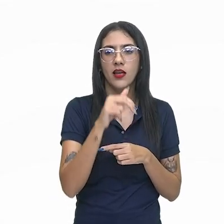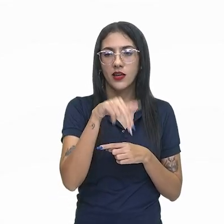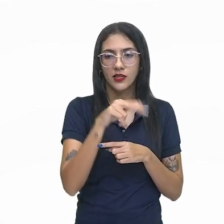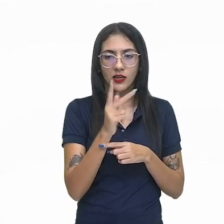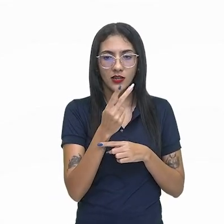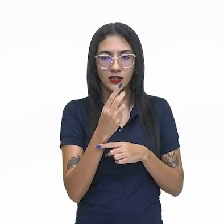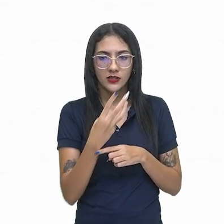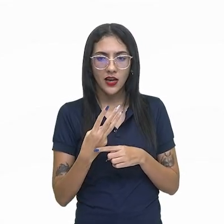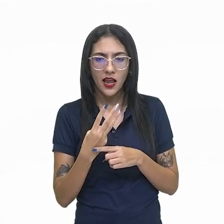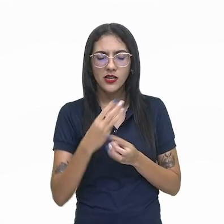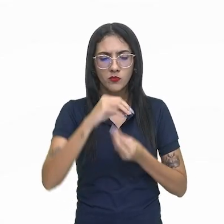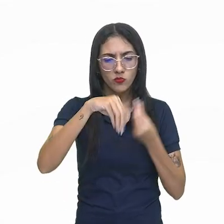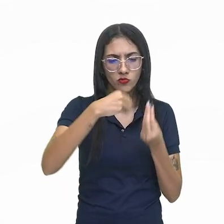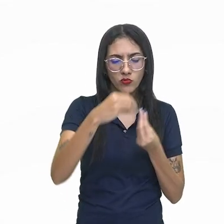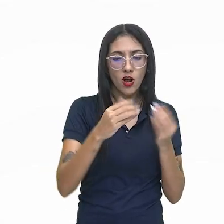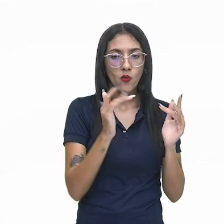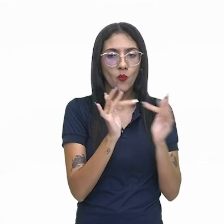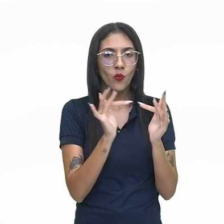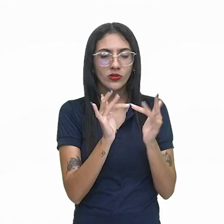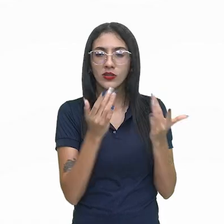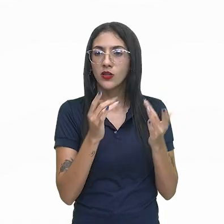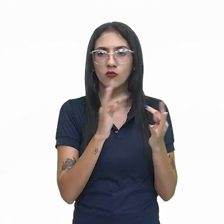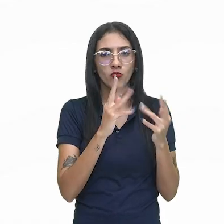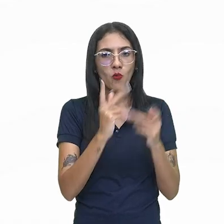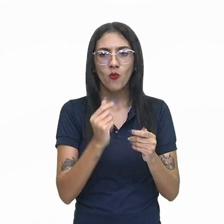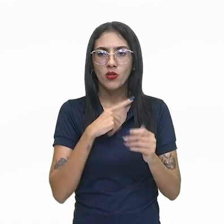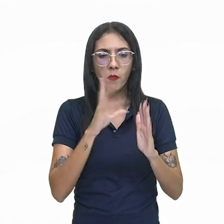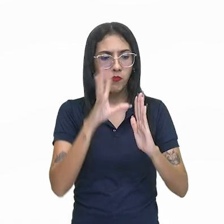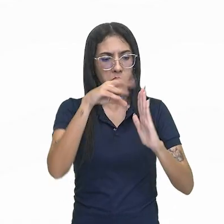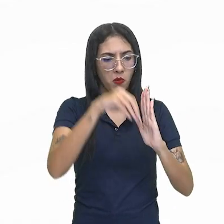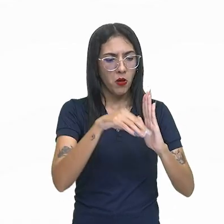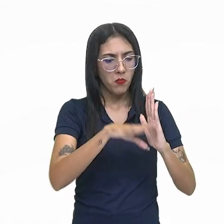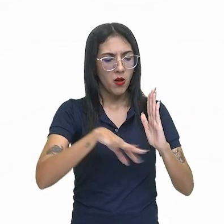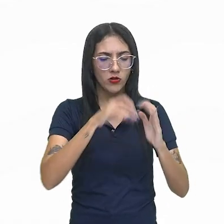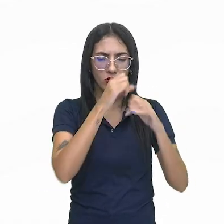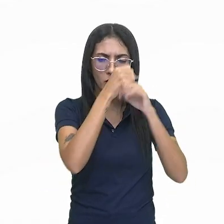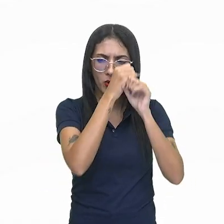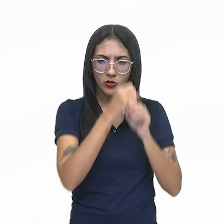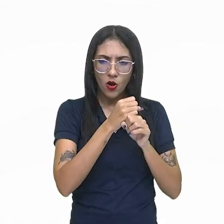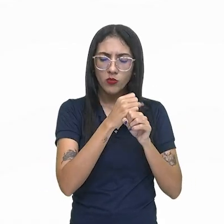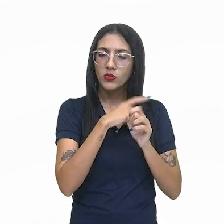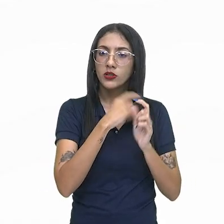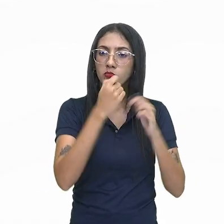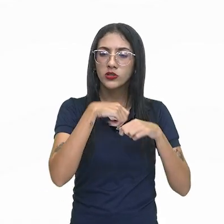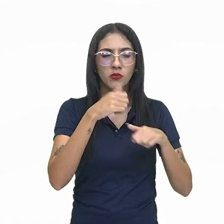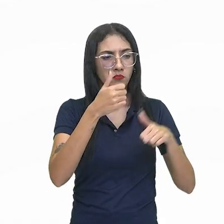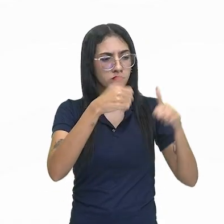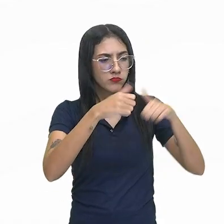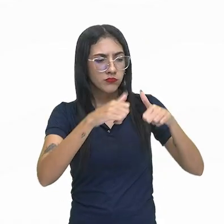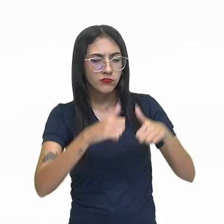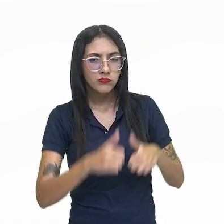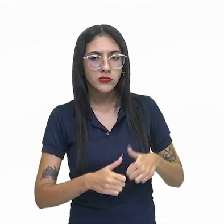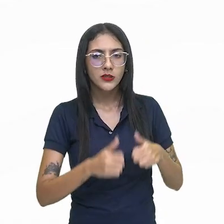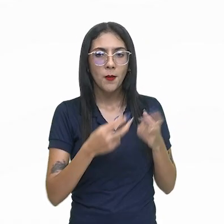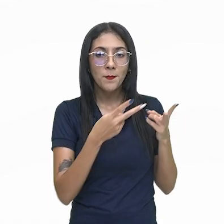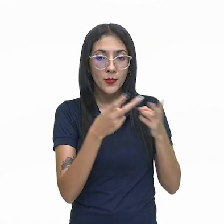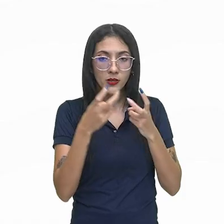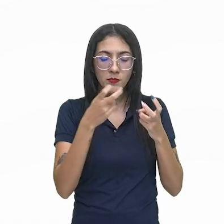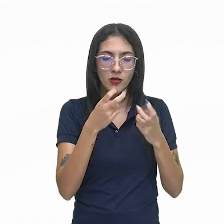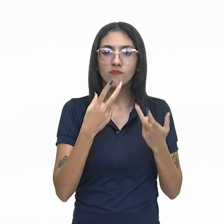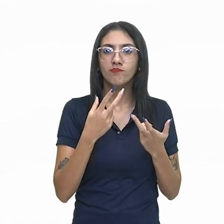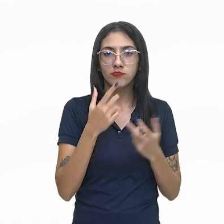que ocorriam naquela época. Isso tudo é uma simulação dentro de um laboratório. E aí eles conseguiram obter as